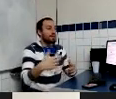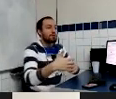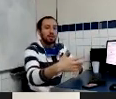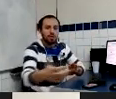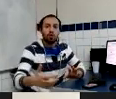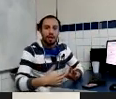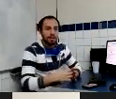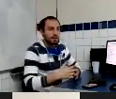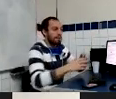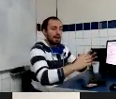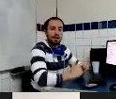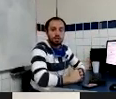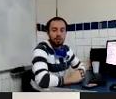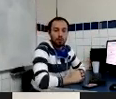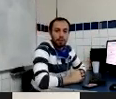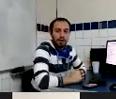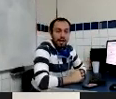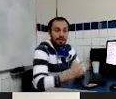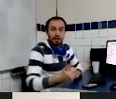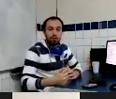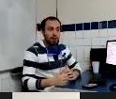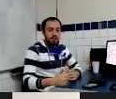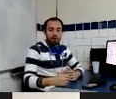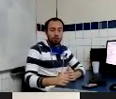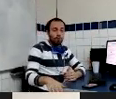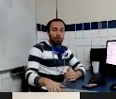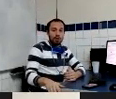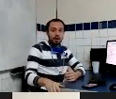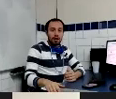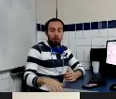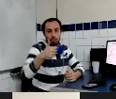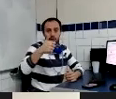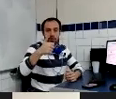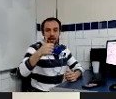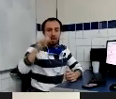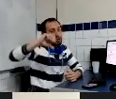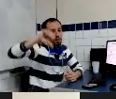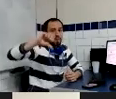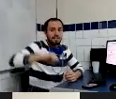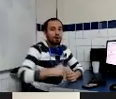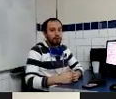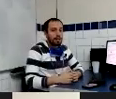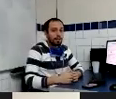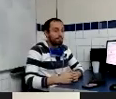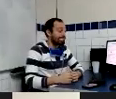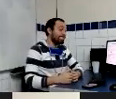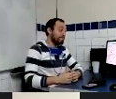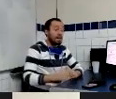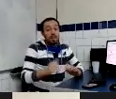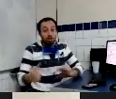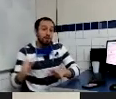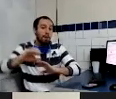Como que estão sendo as colheitas na minha região? Esse ano eu vou ter uma boa colheita ou vou ter uma péssima colheita?